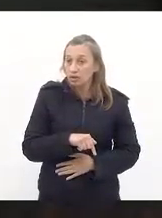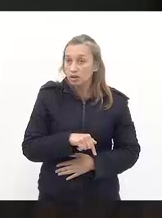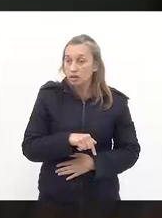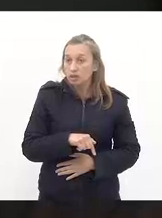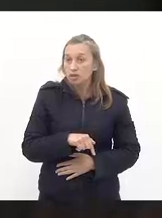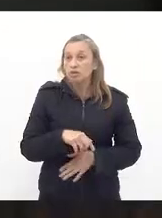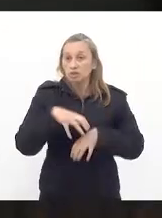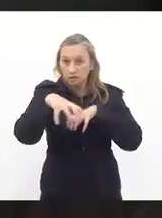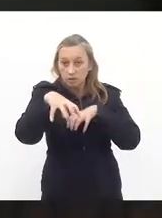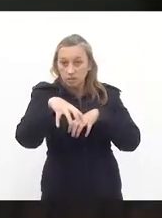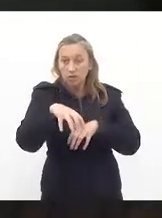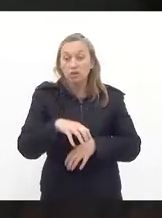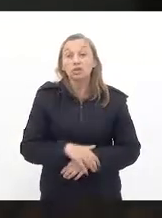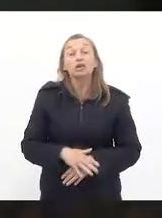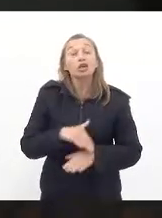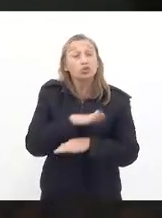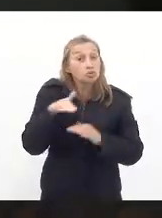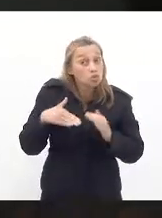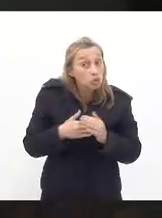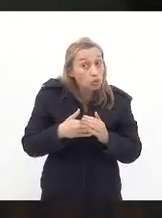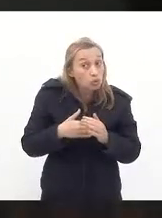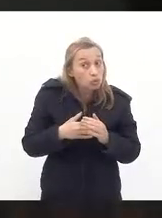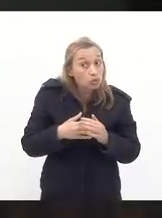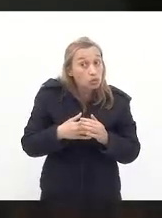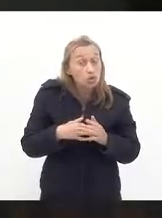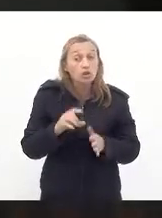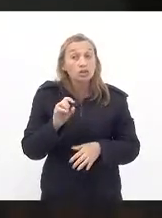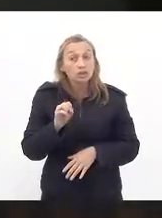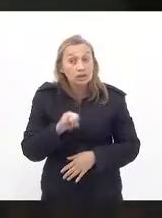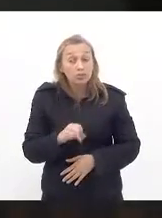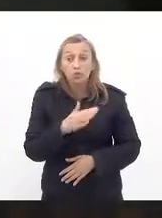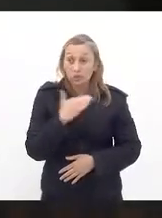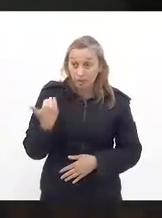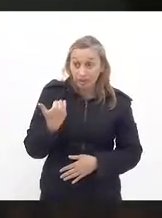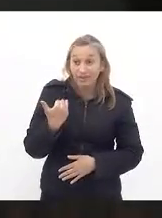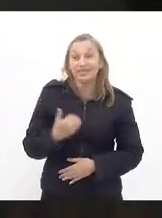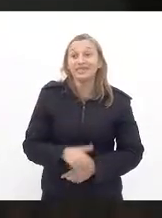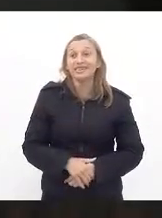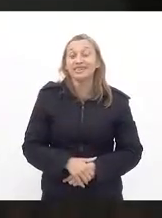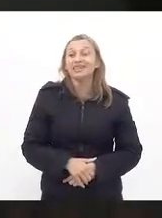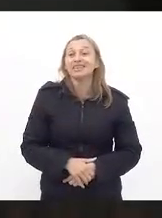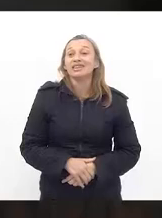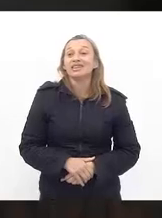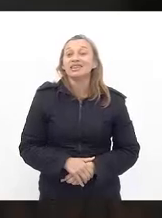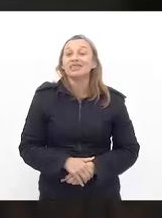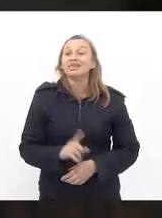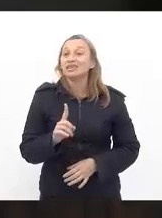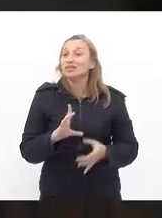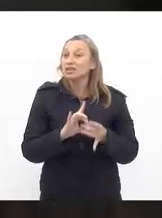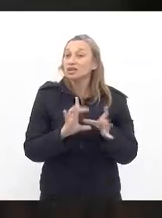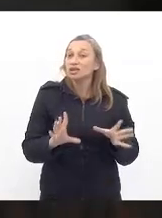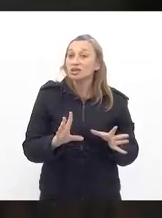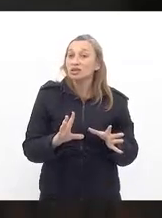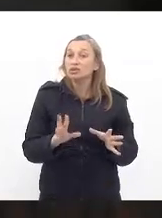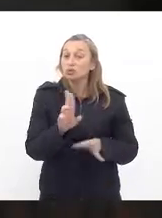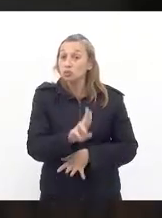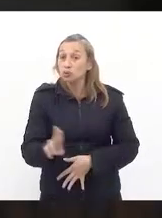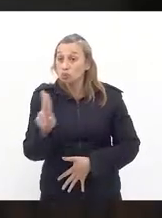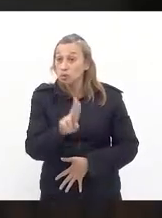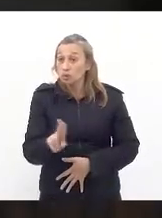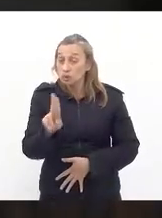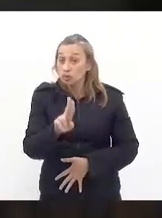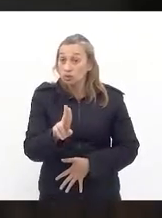presencialmente estou virtualmente em todas só não estarei quando morrer não deixa o que seja